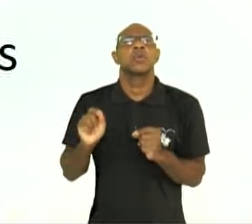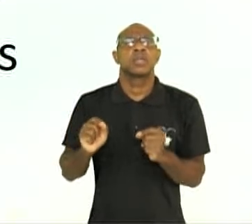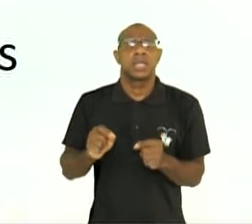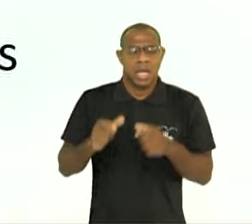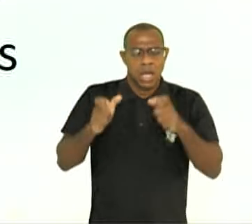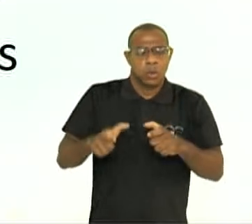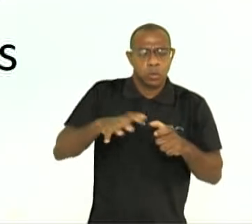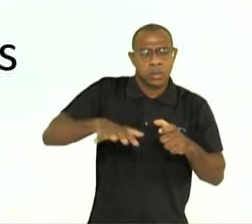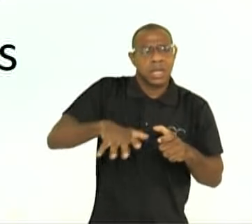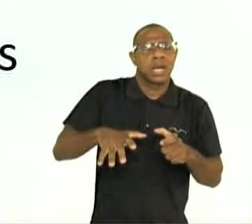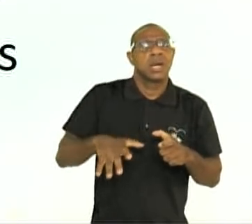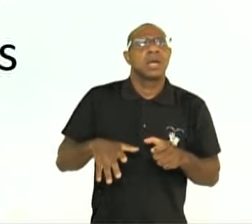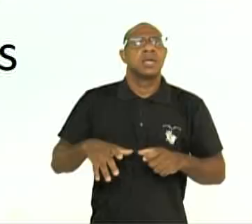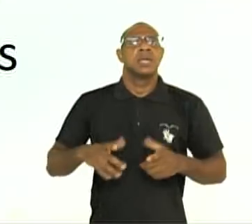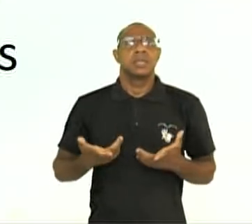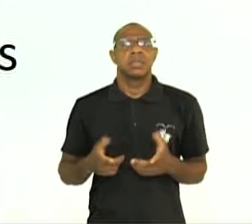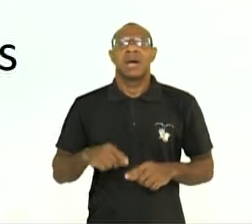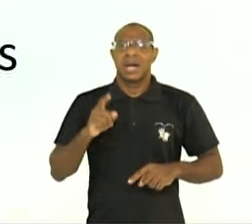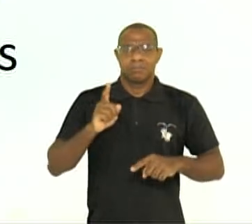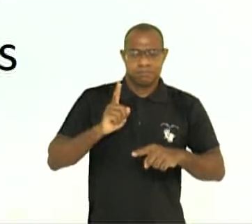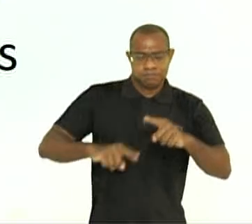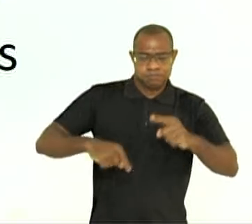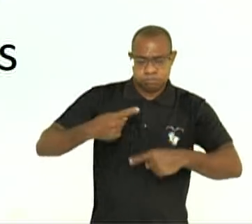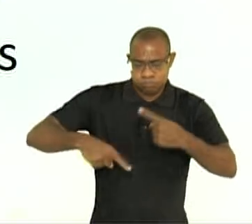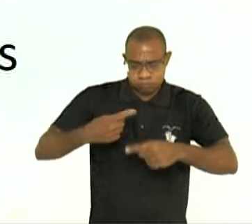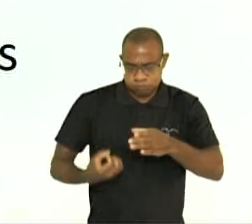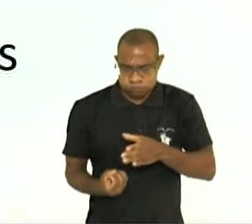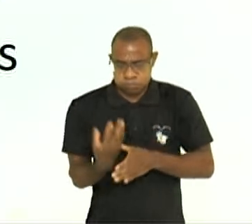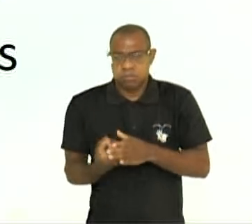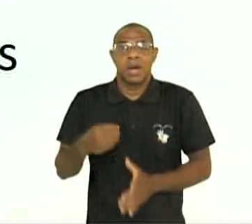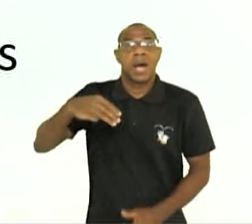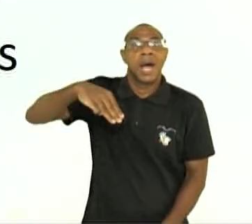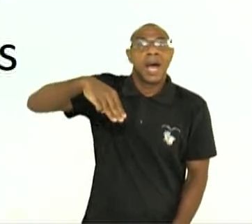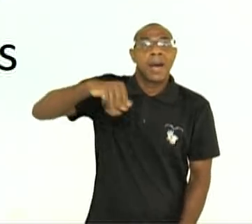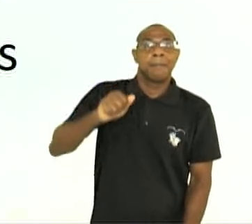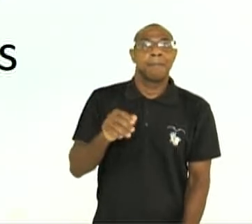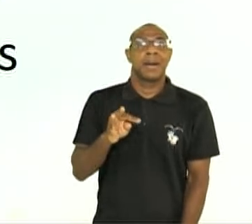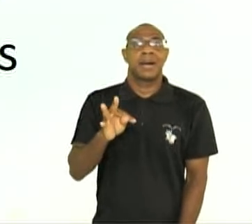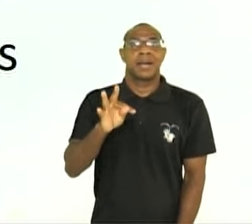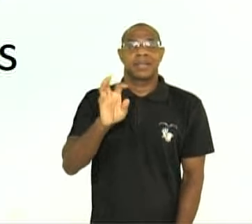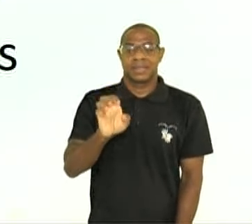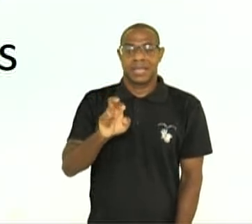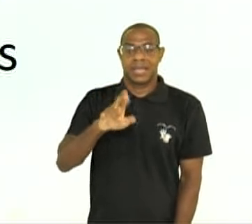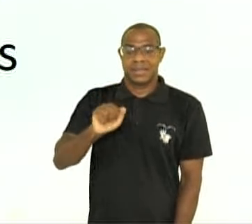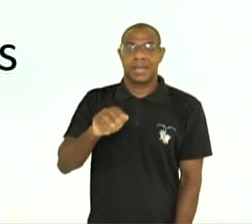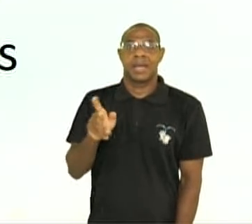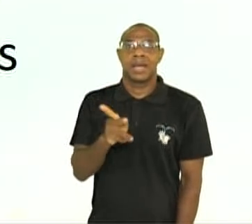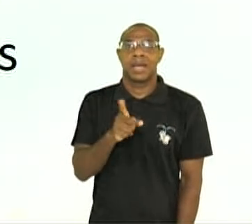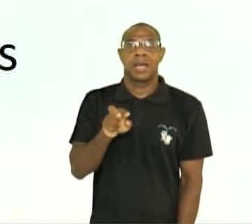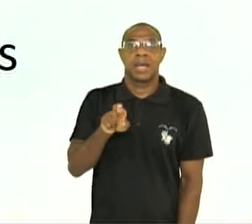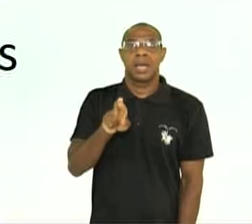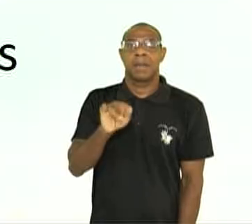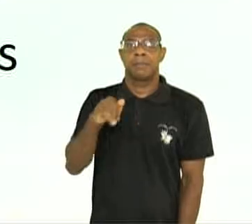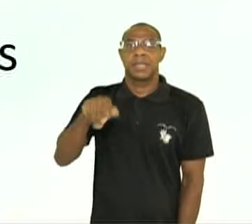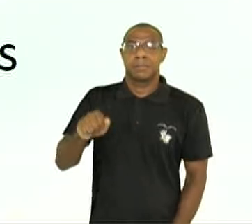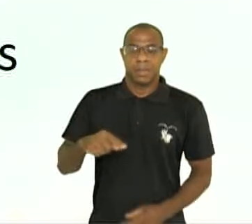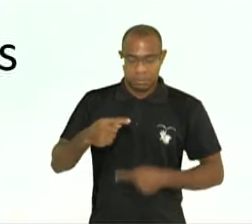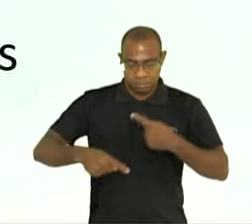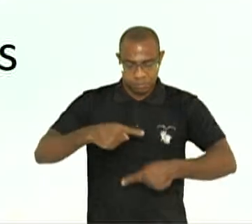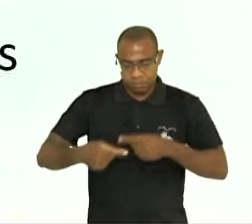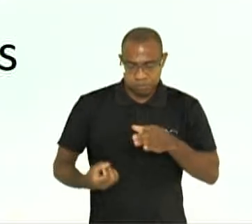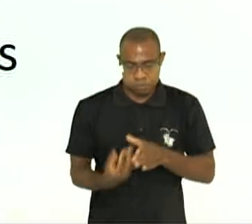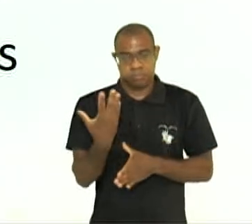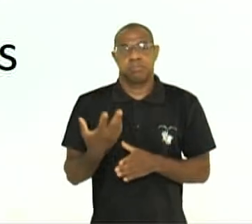as matérias-primas, as ferramentas, tudo isso pertencem ao empregador, ao capitalista, ao dono